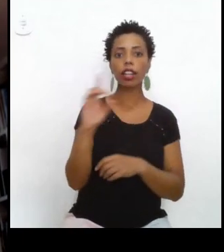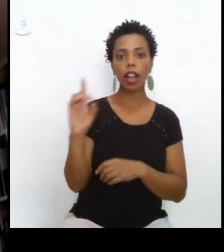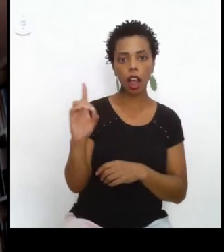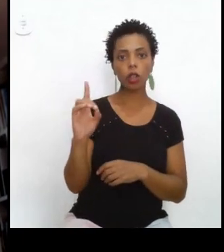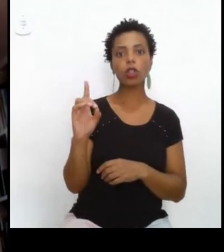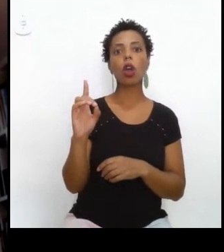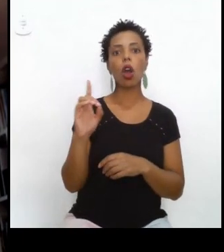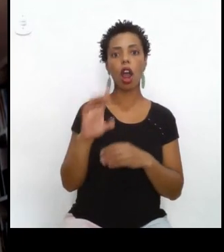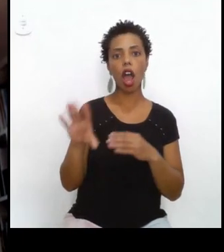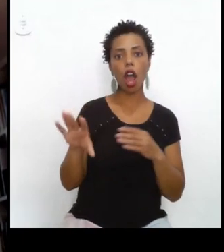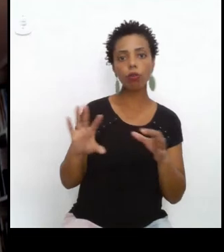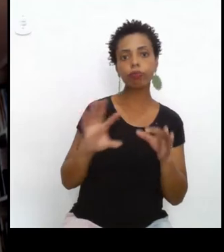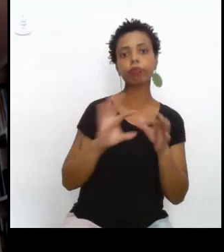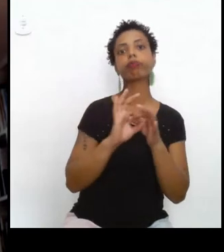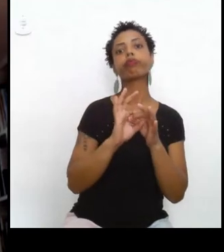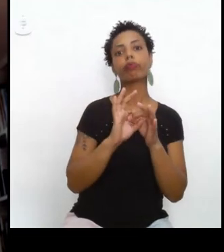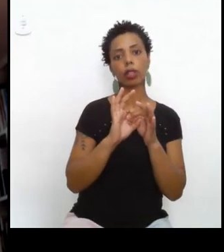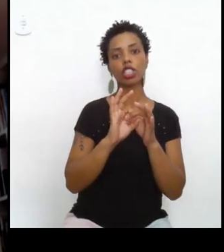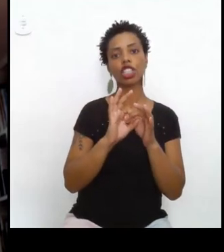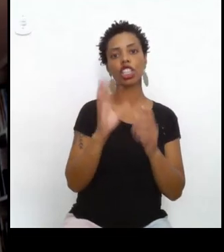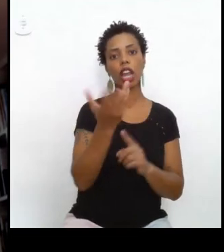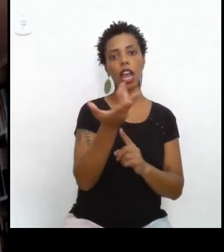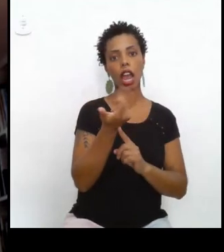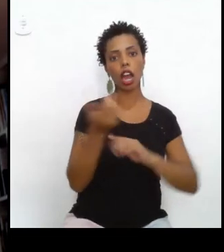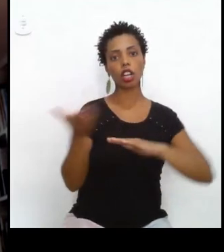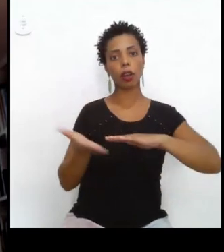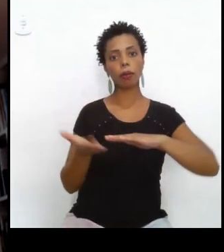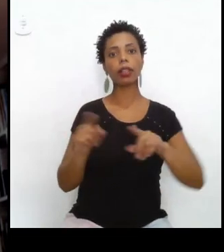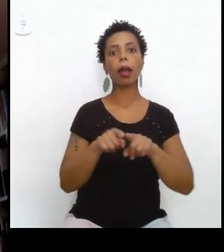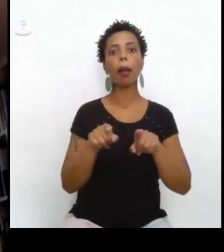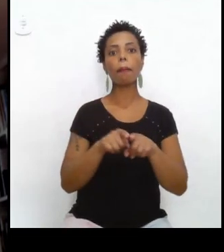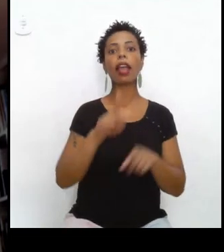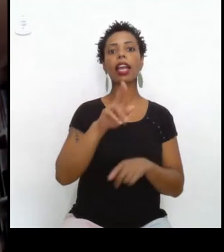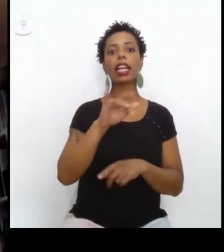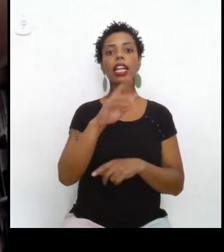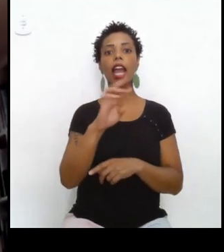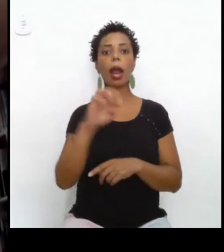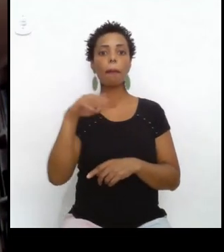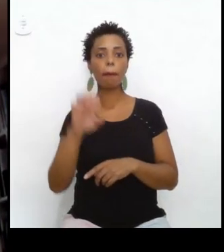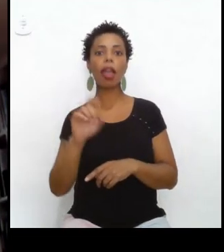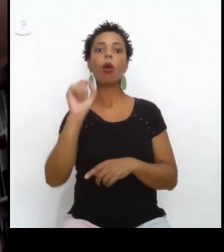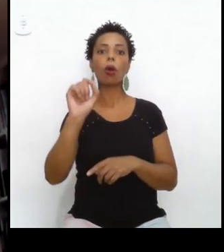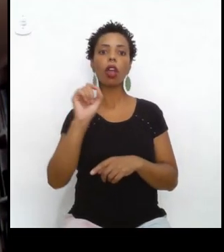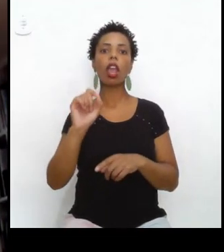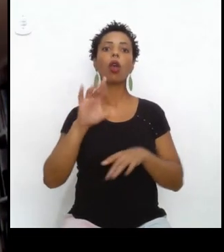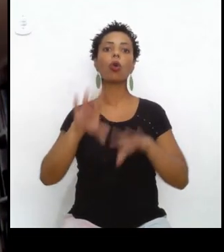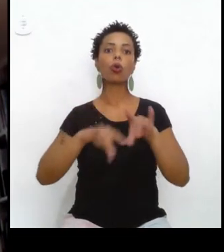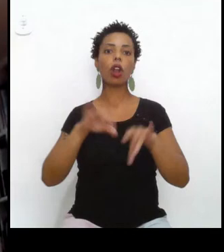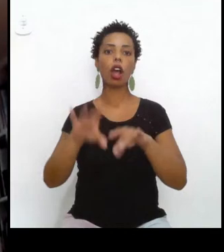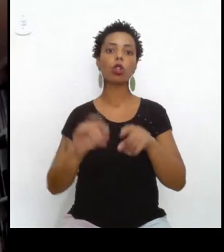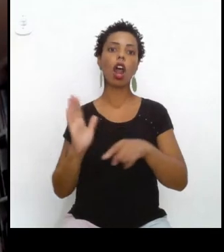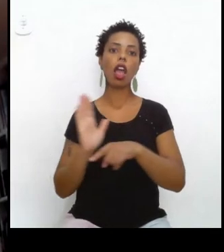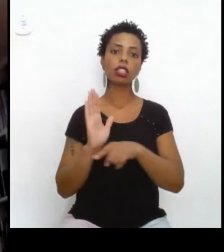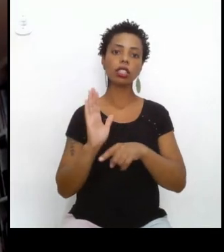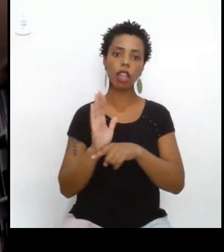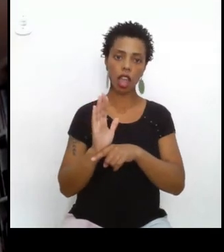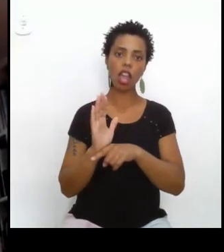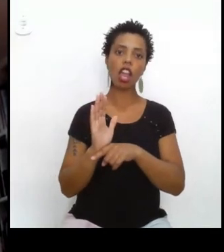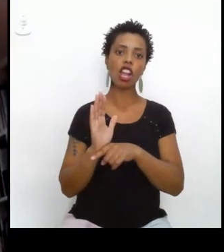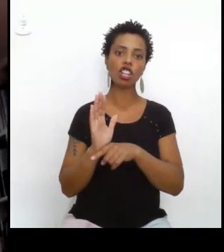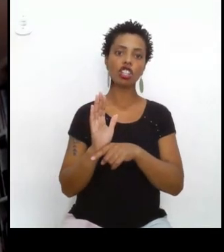e um a sofrida e é nosso curador assistente inclusive vai